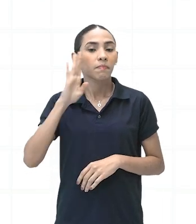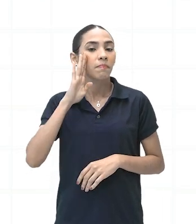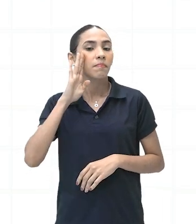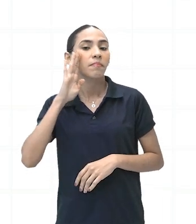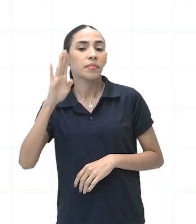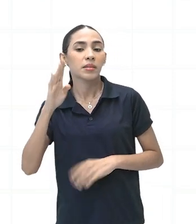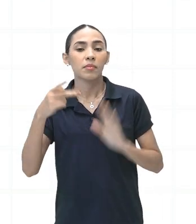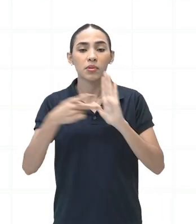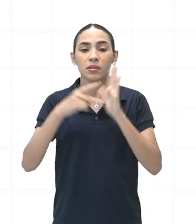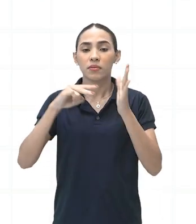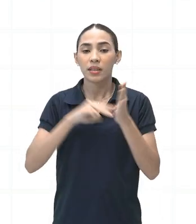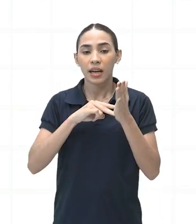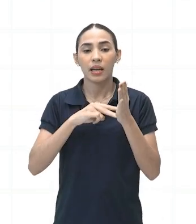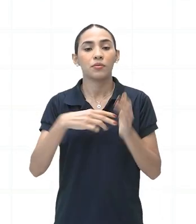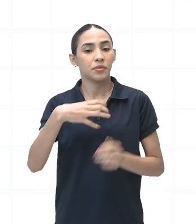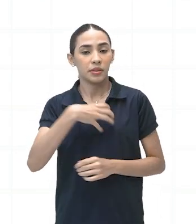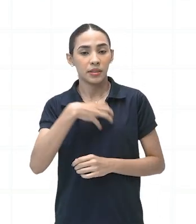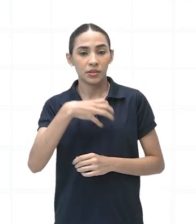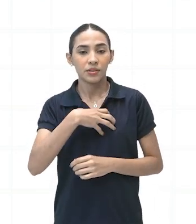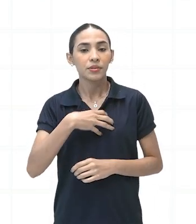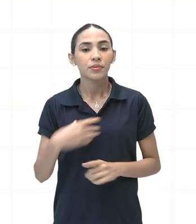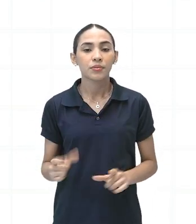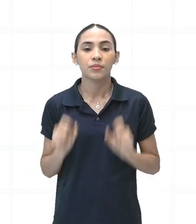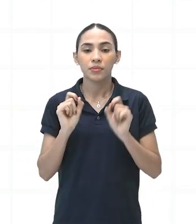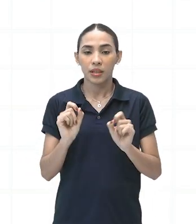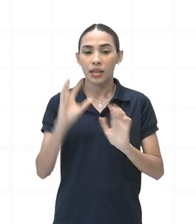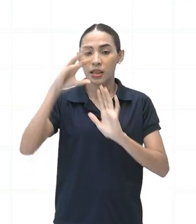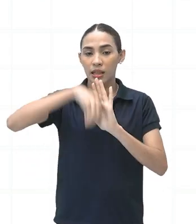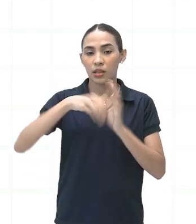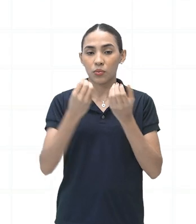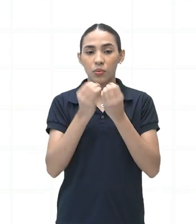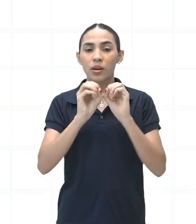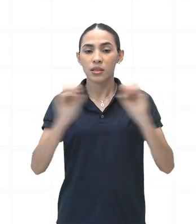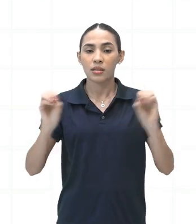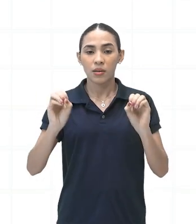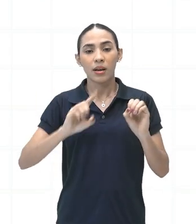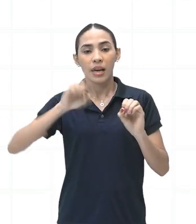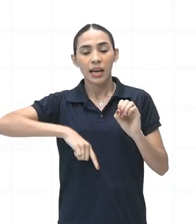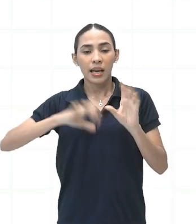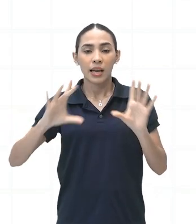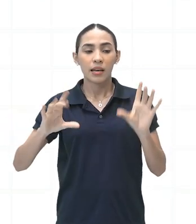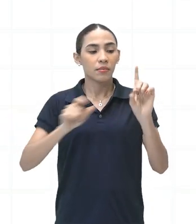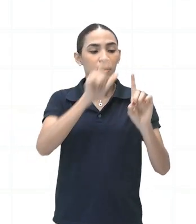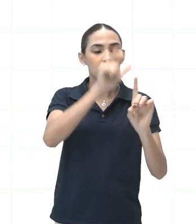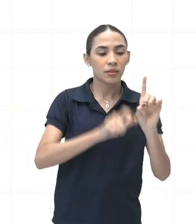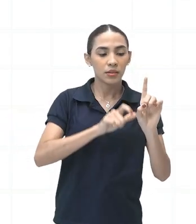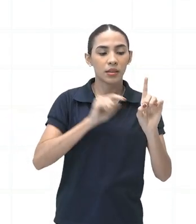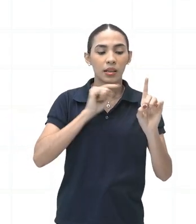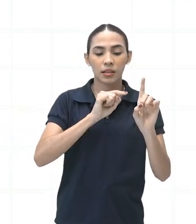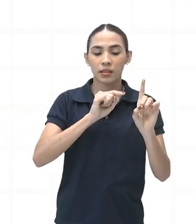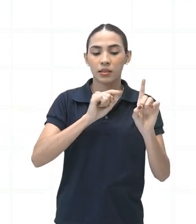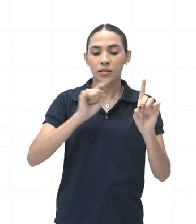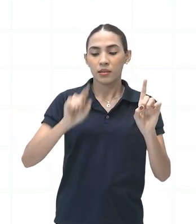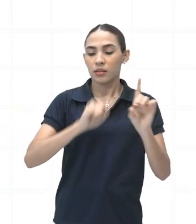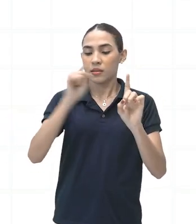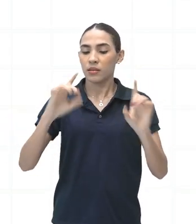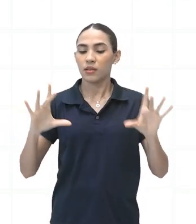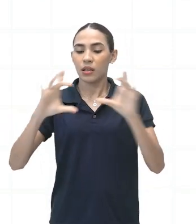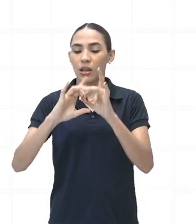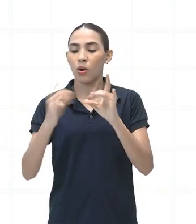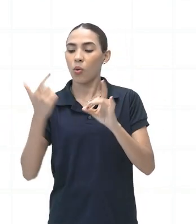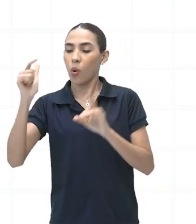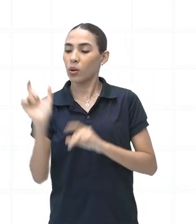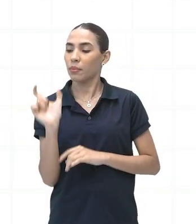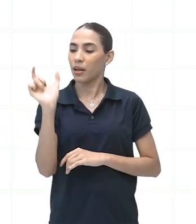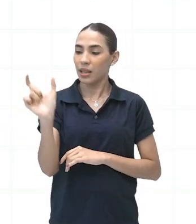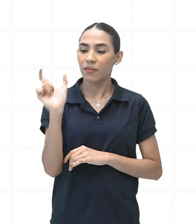principal significação, a sua principal função dentro dessas orações é ligar o sujeito a uma outra